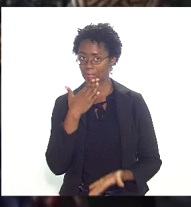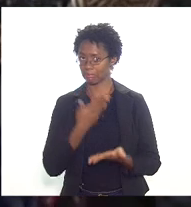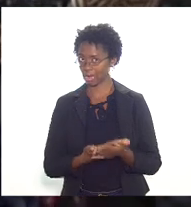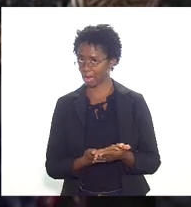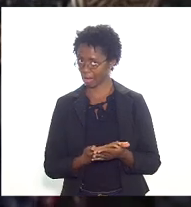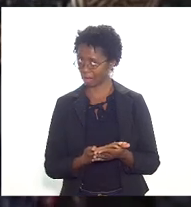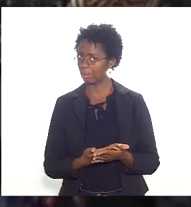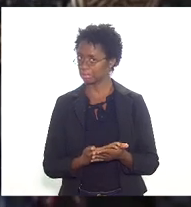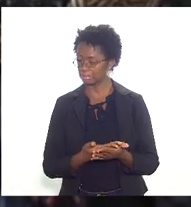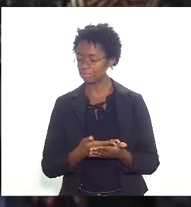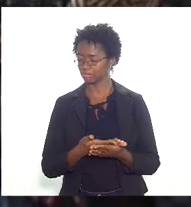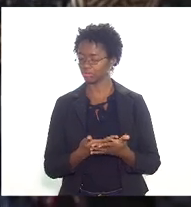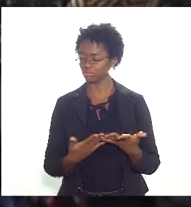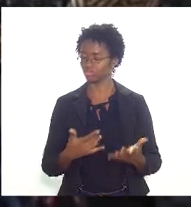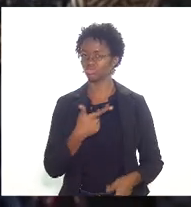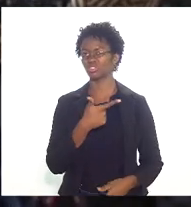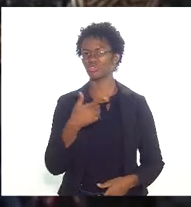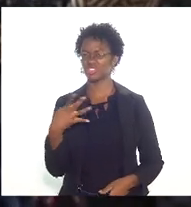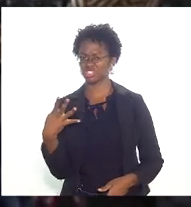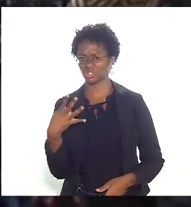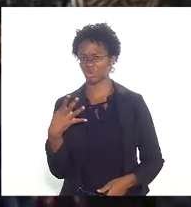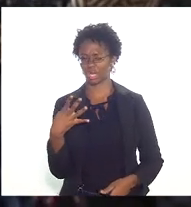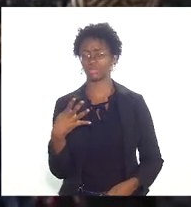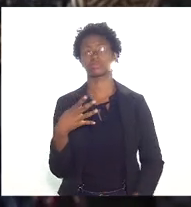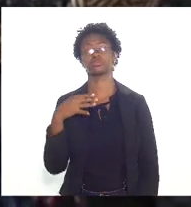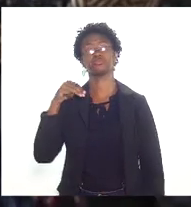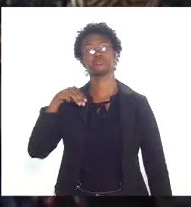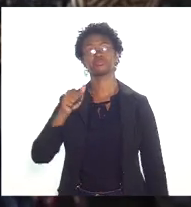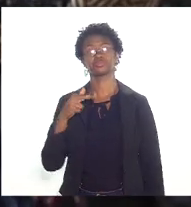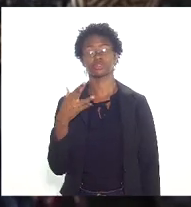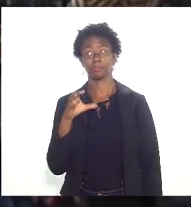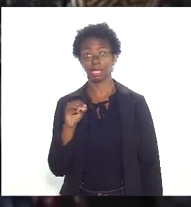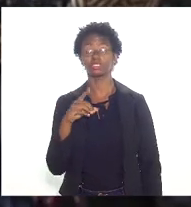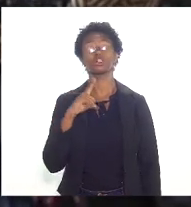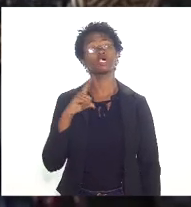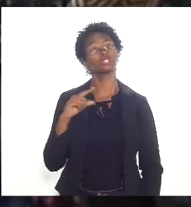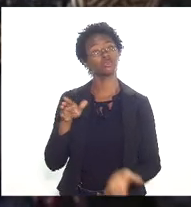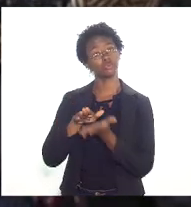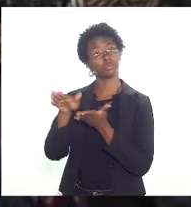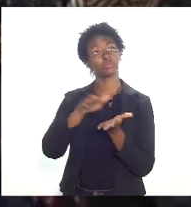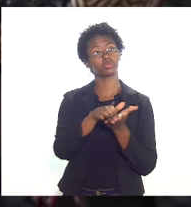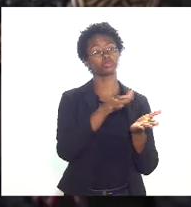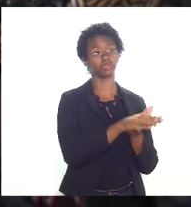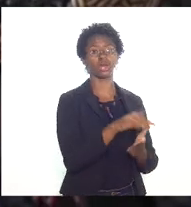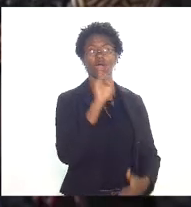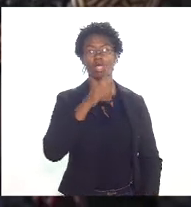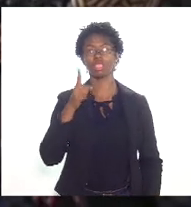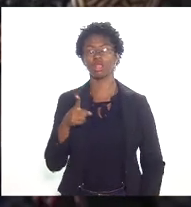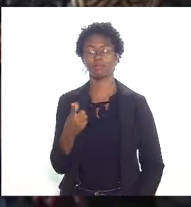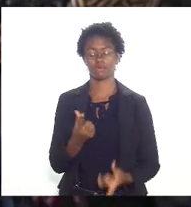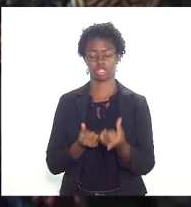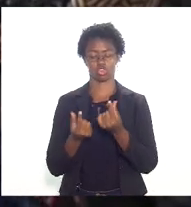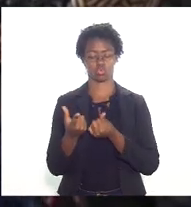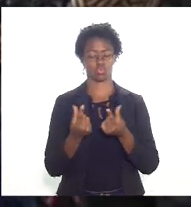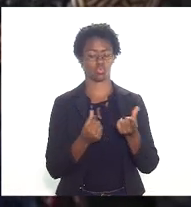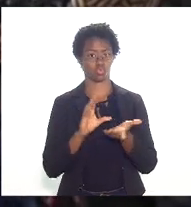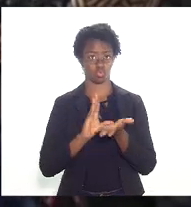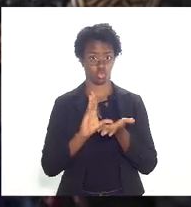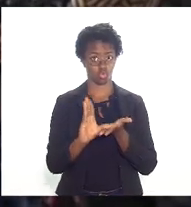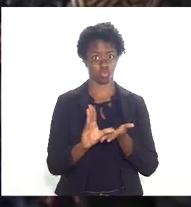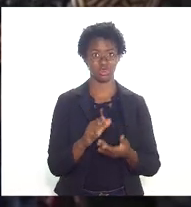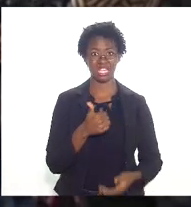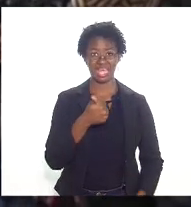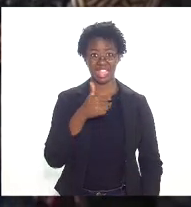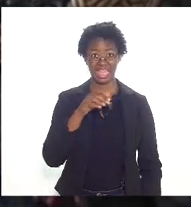24 do 3 desse ano teve o despacho de ordenamento de despesas no valor total